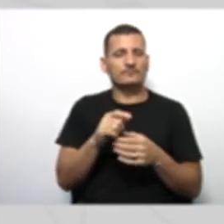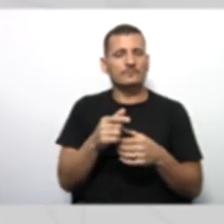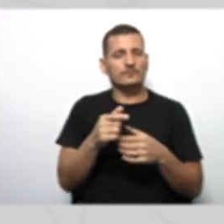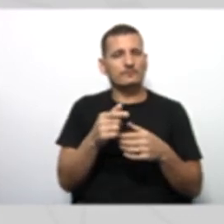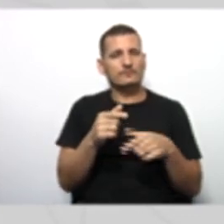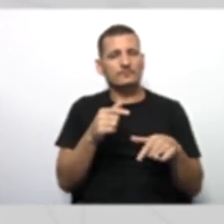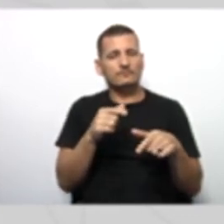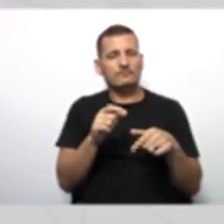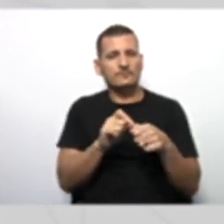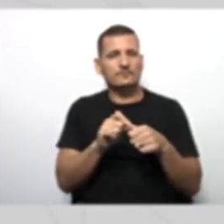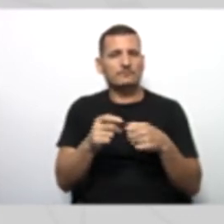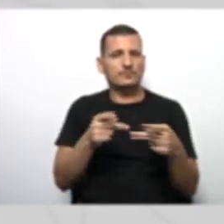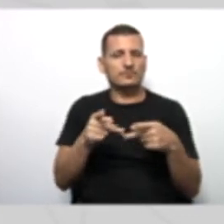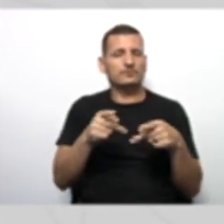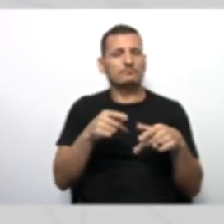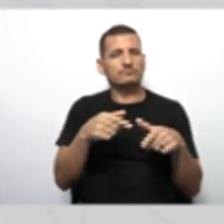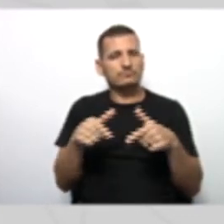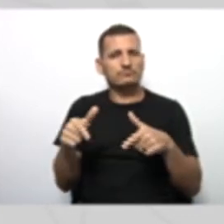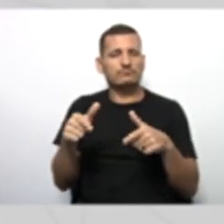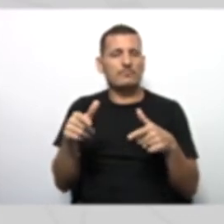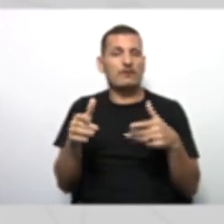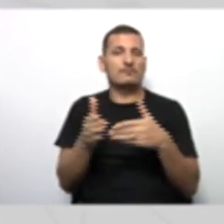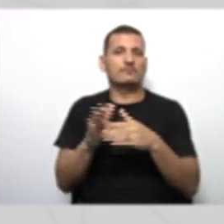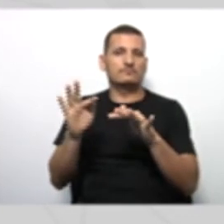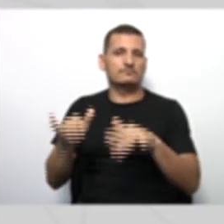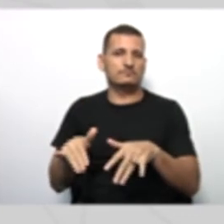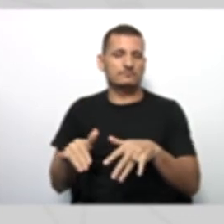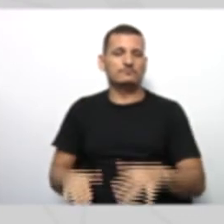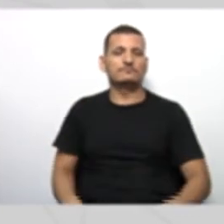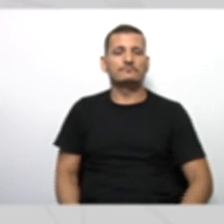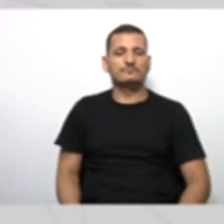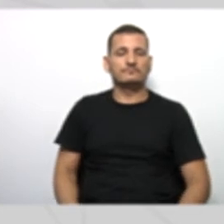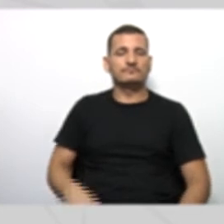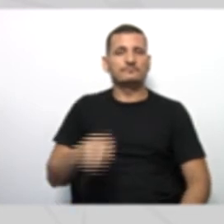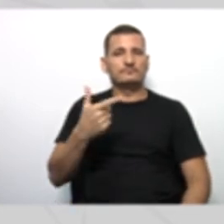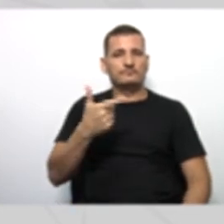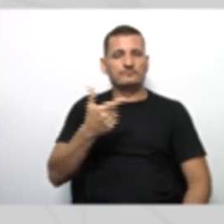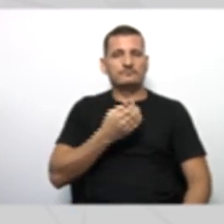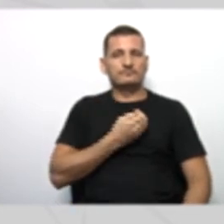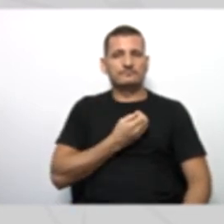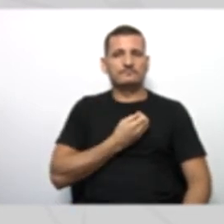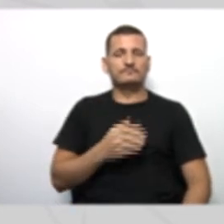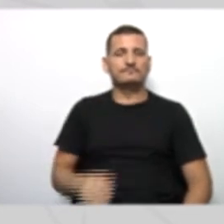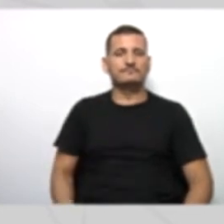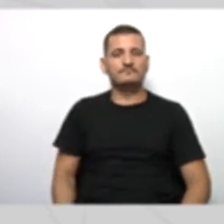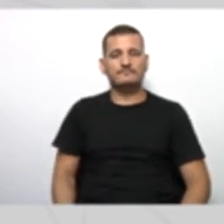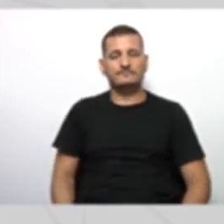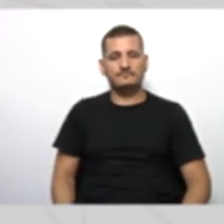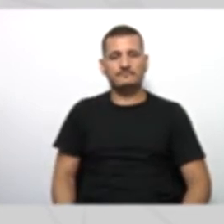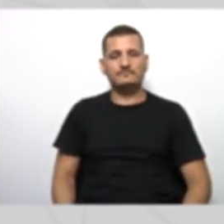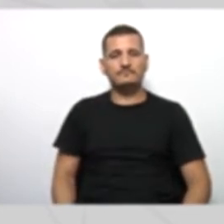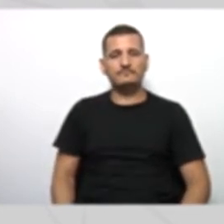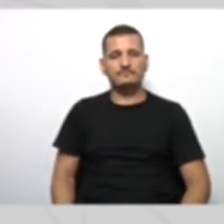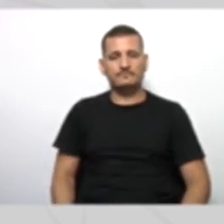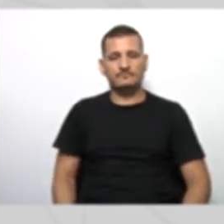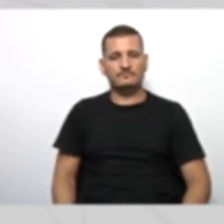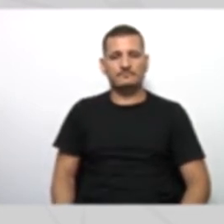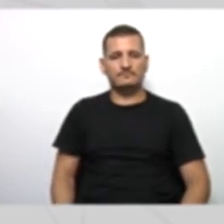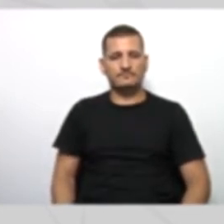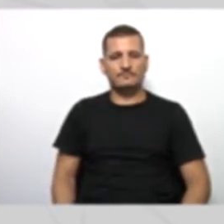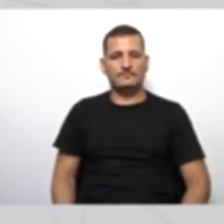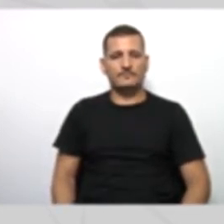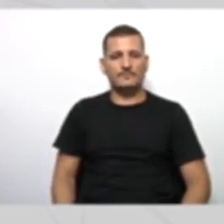fazer ao longo do gerenciamento do projeto são enormes, mas existem empresas que preferem fazer isso. Então, qual é a dica aqui? O